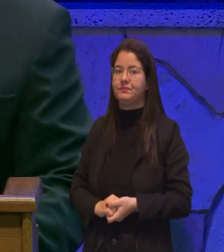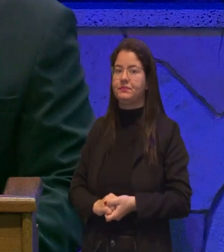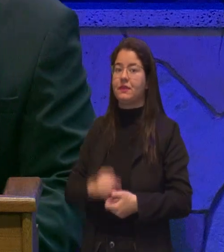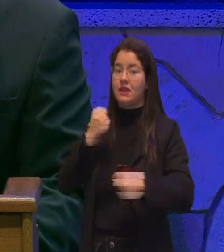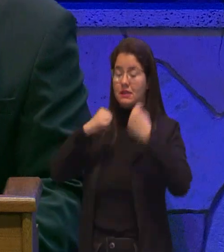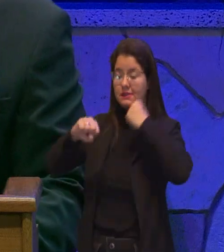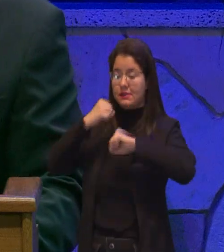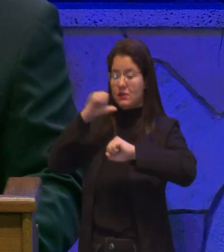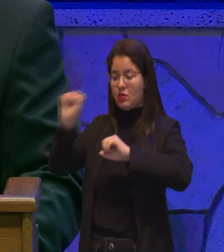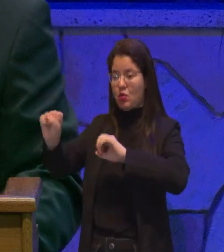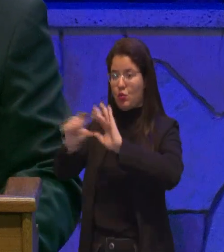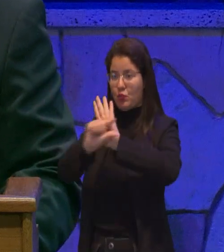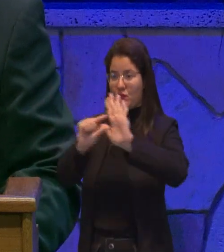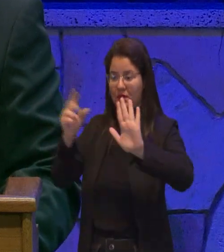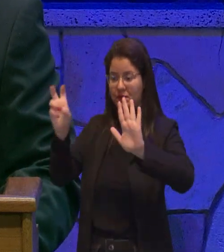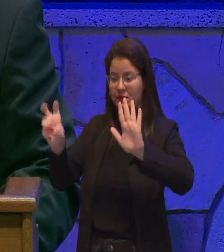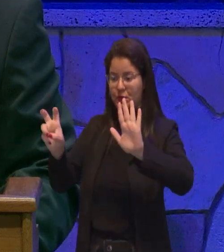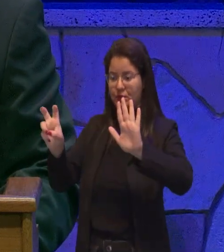Salmo 8, verso 5.